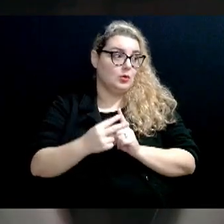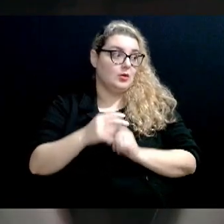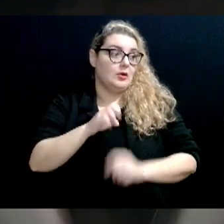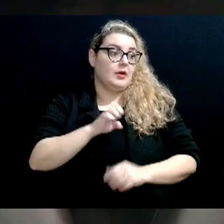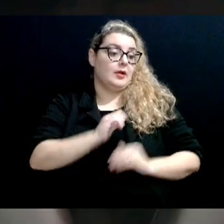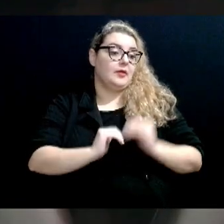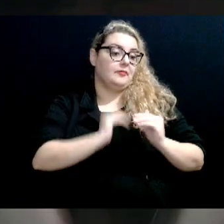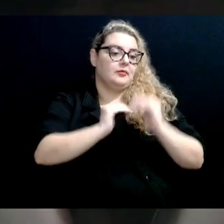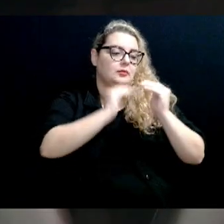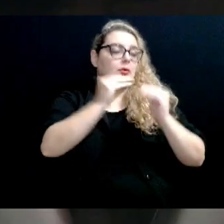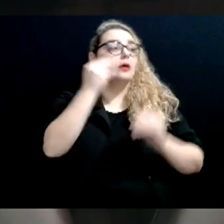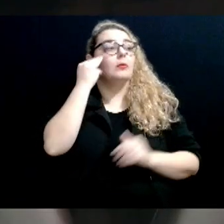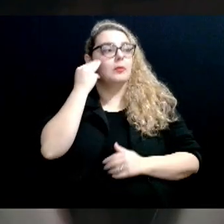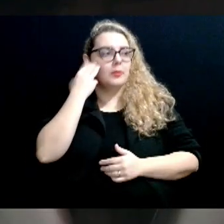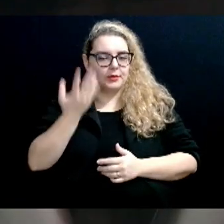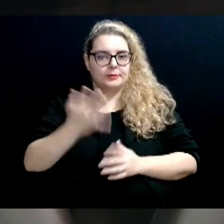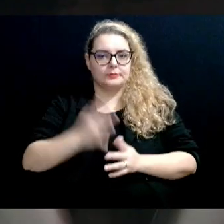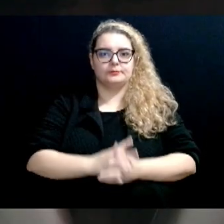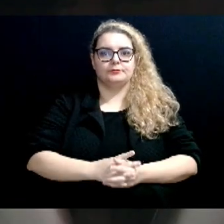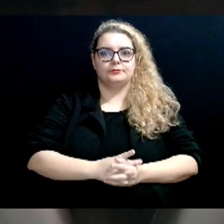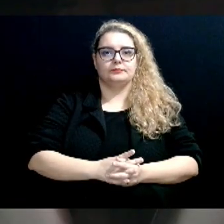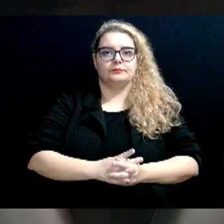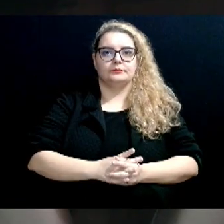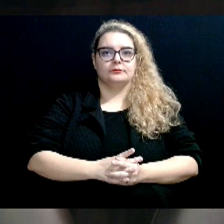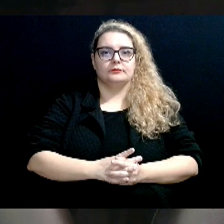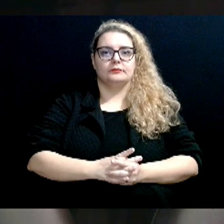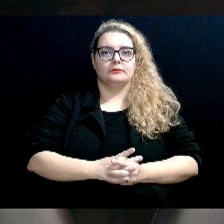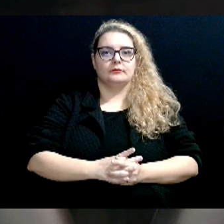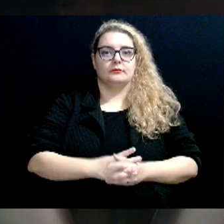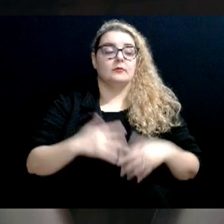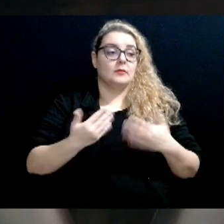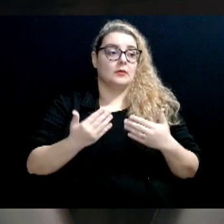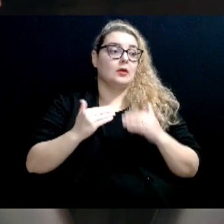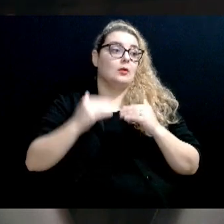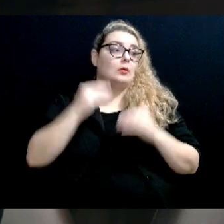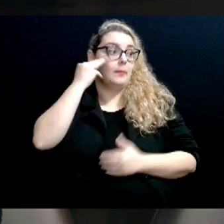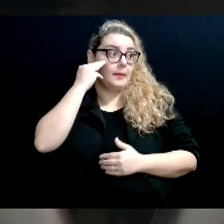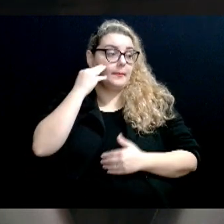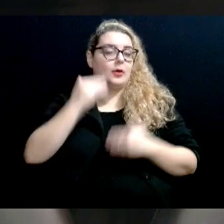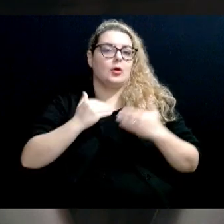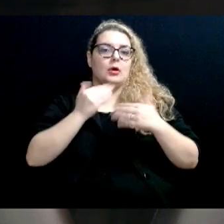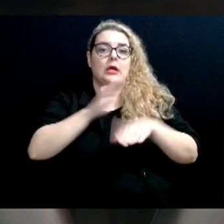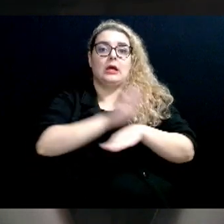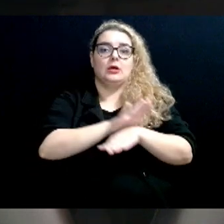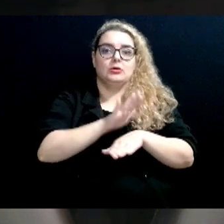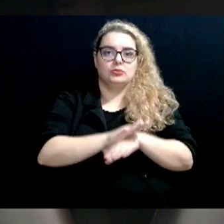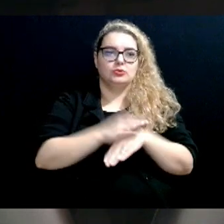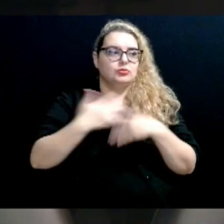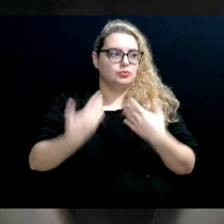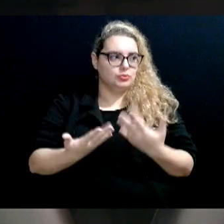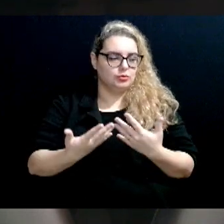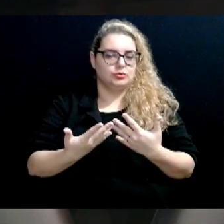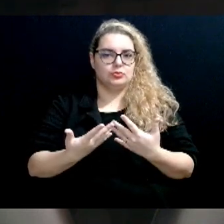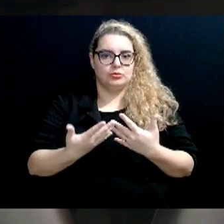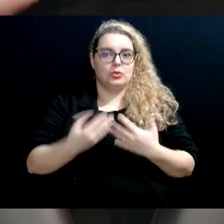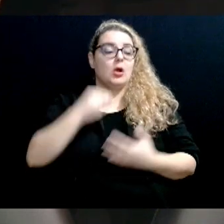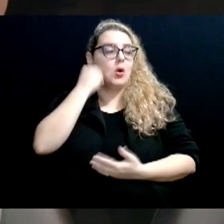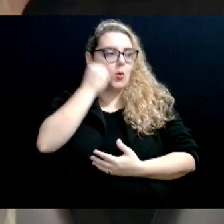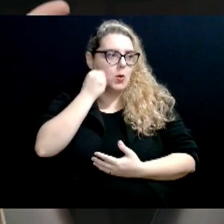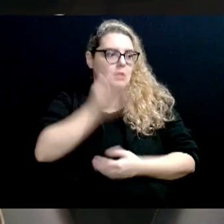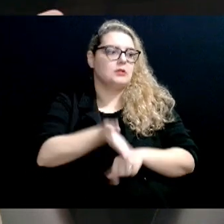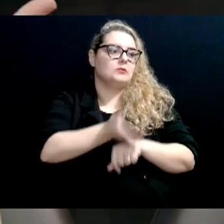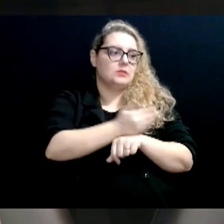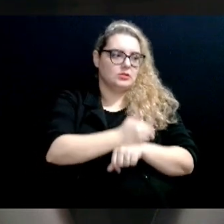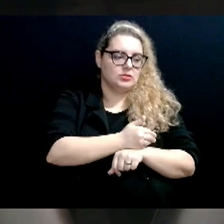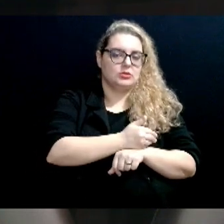né? Então, a memória, ela ajuda a gente a aprender com experiências anteriores,